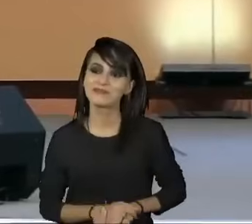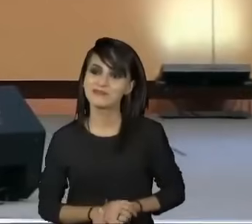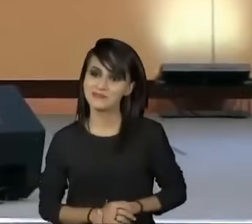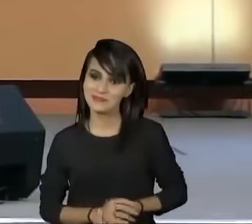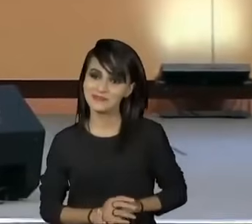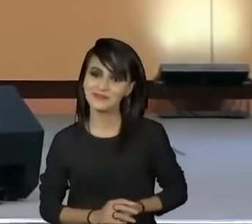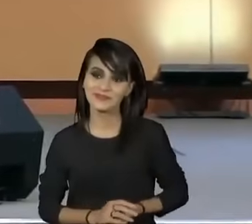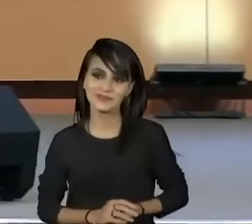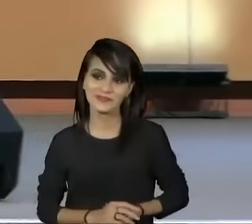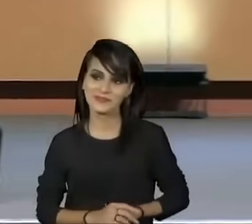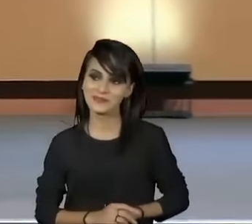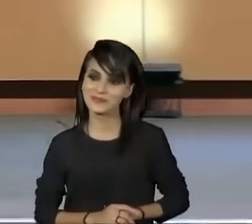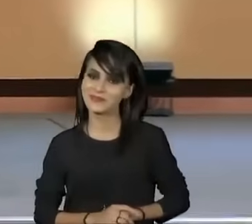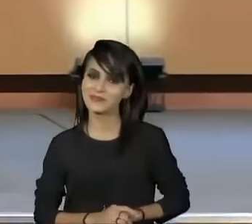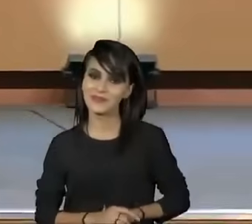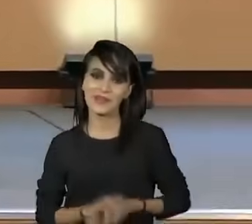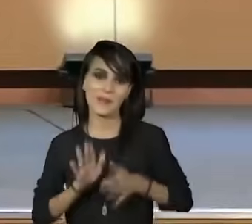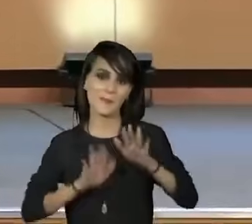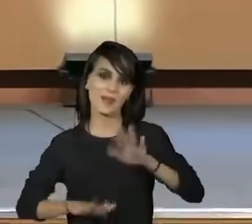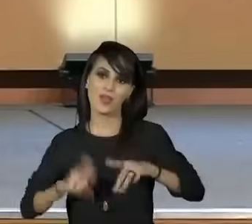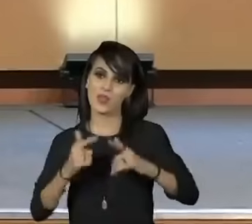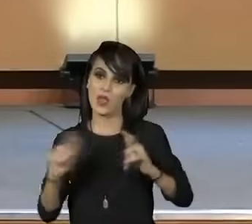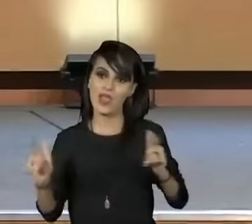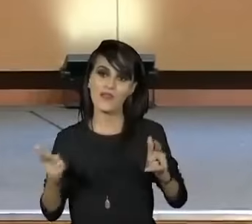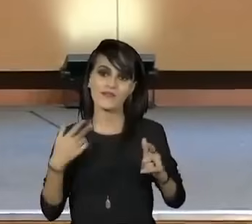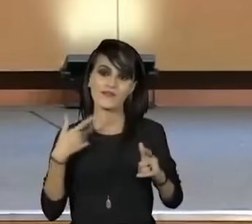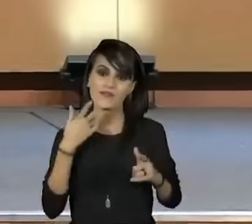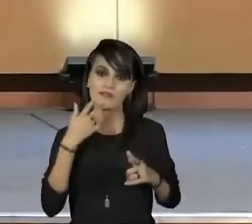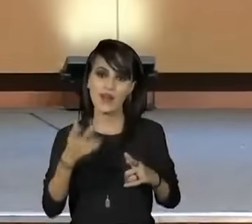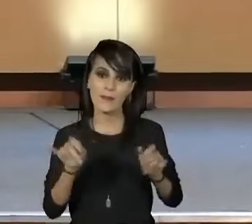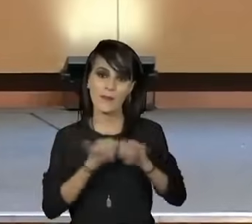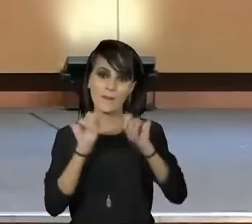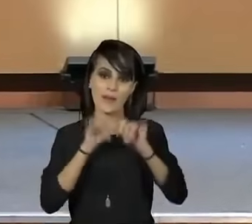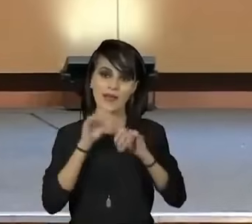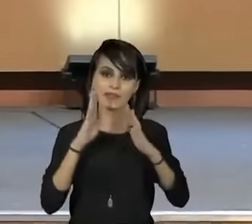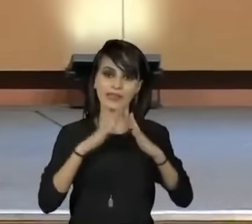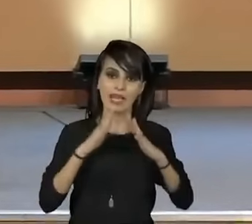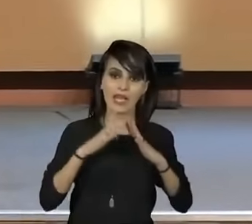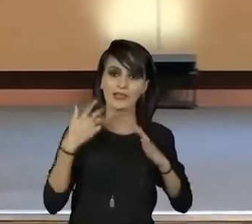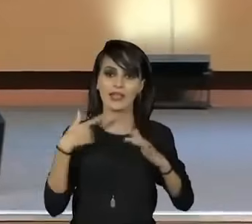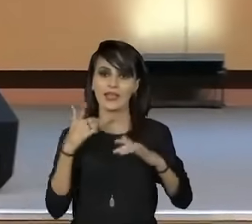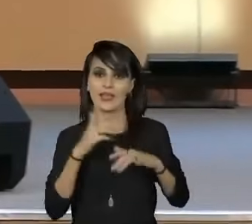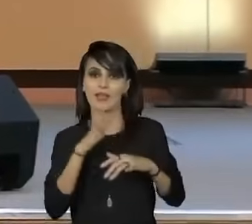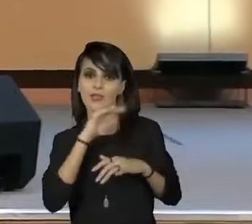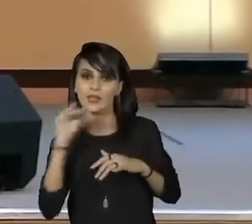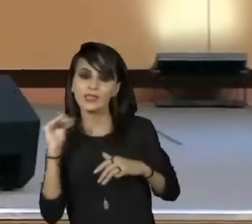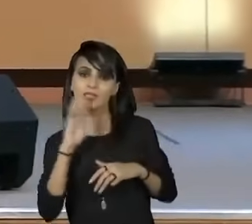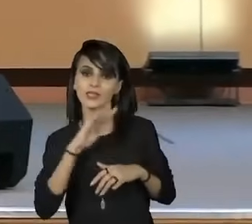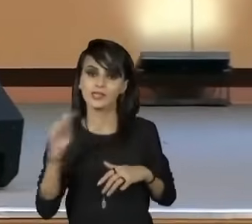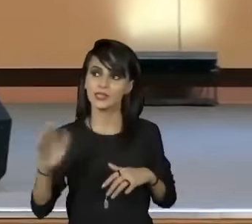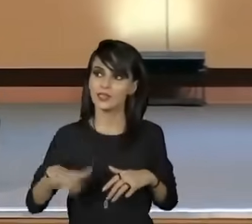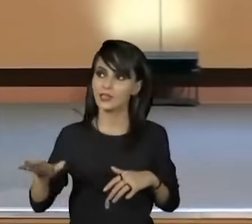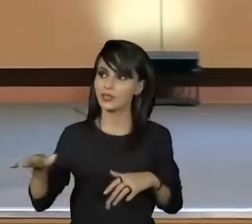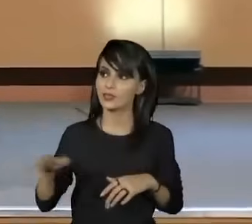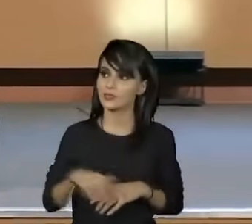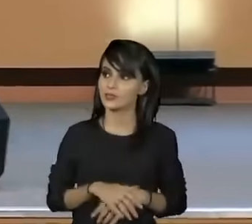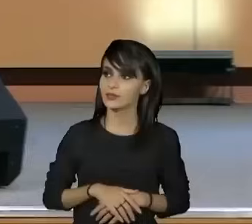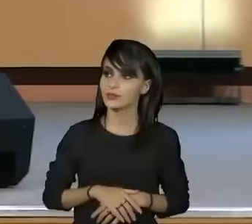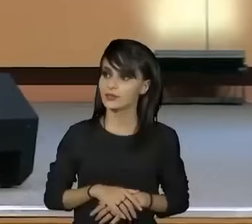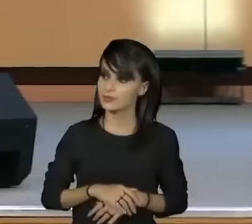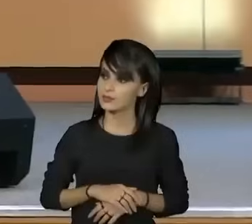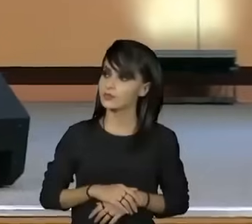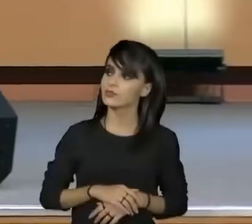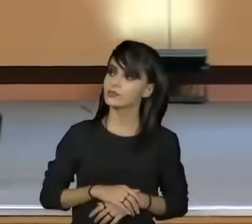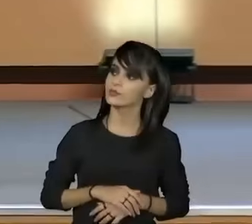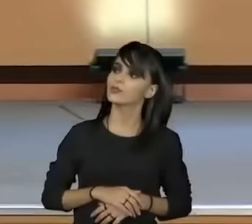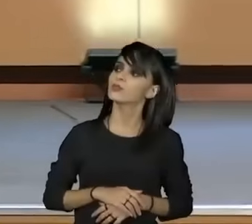irmão não é prudente fala besteira em casa vem a criança vem o filho vem adolescente já olhando assim ó pro